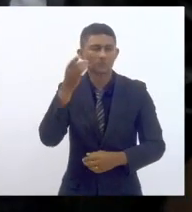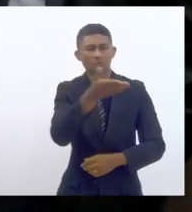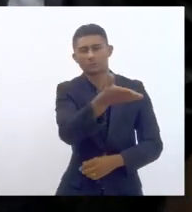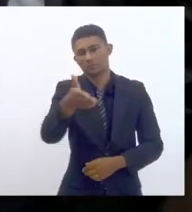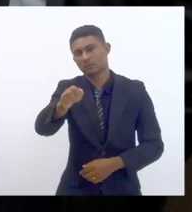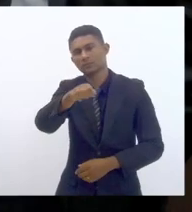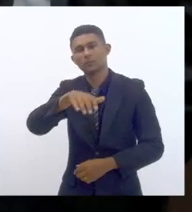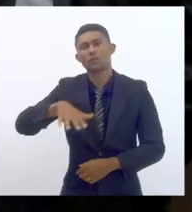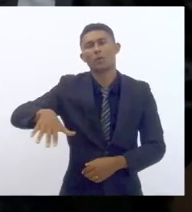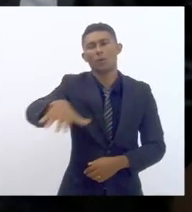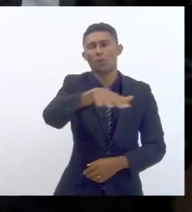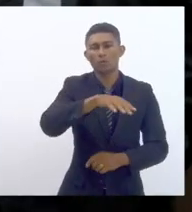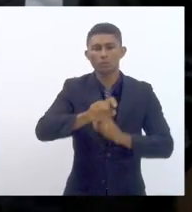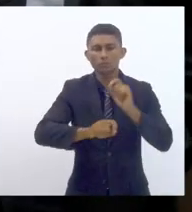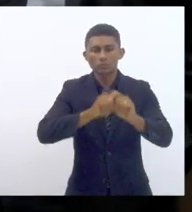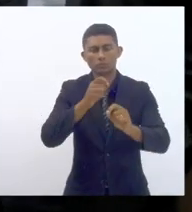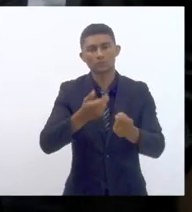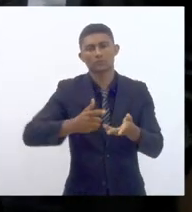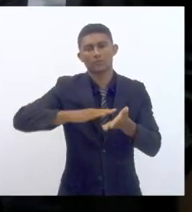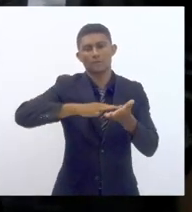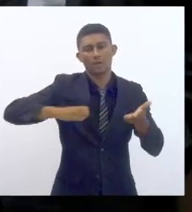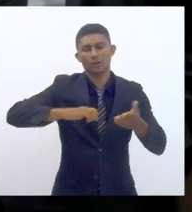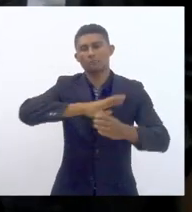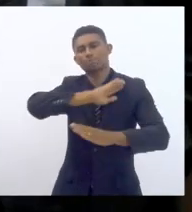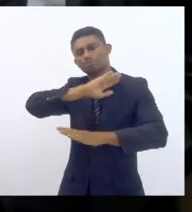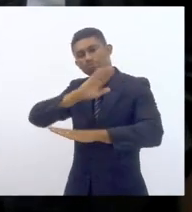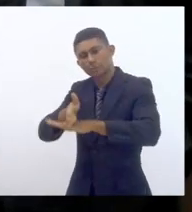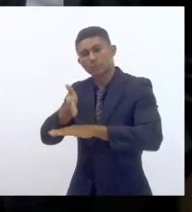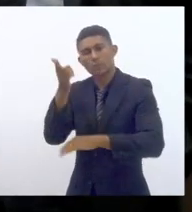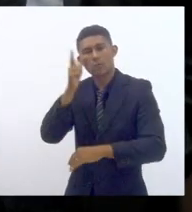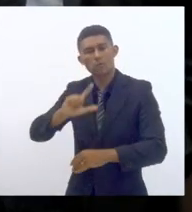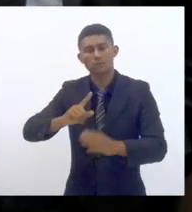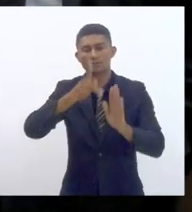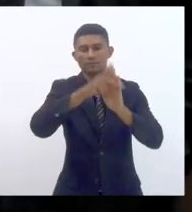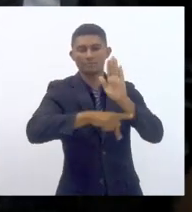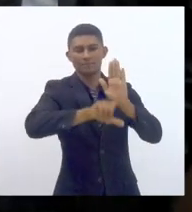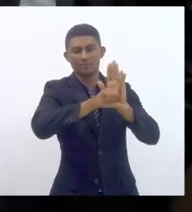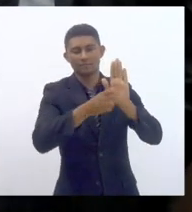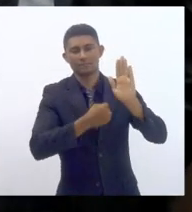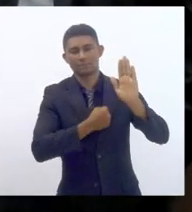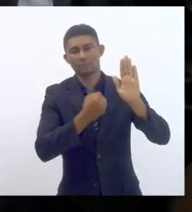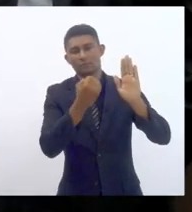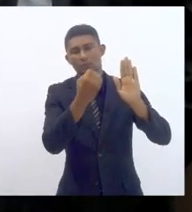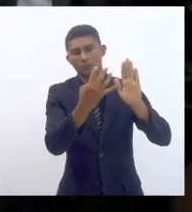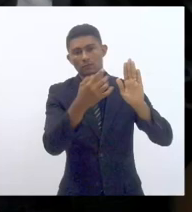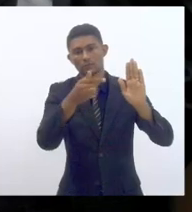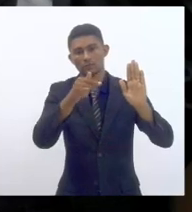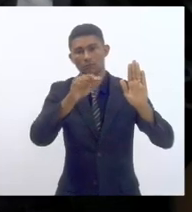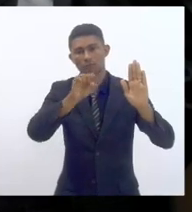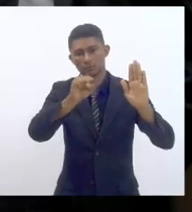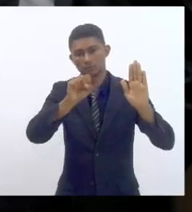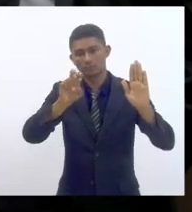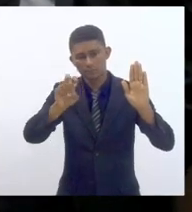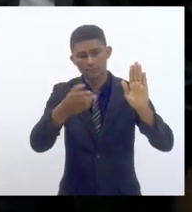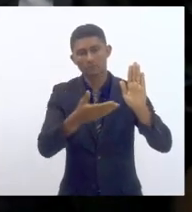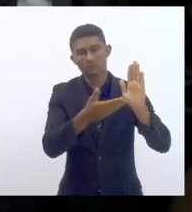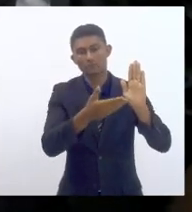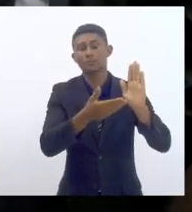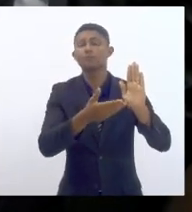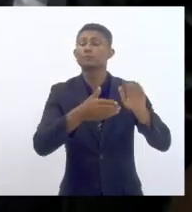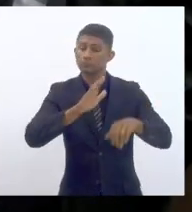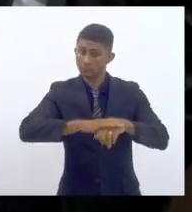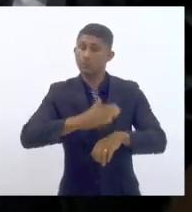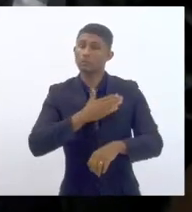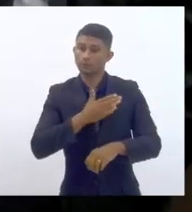deputados a derrubada do veto total do PL 4785, de minha autoria